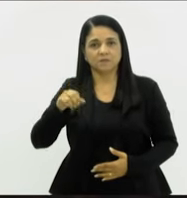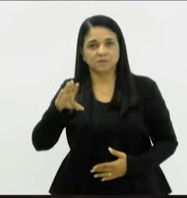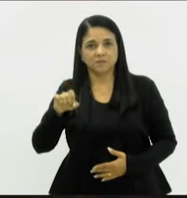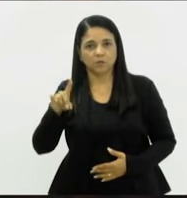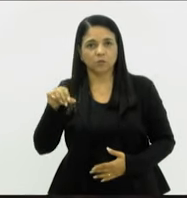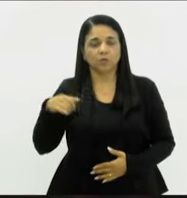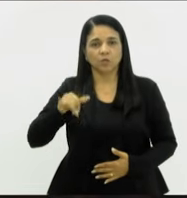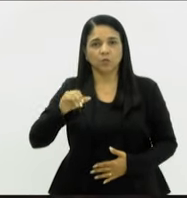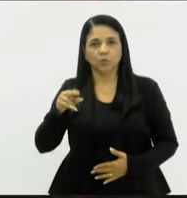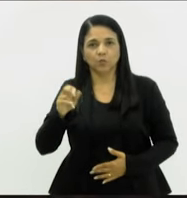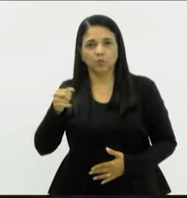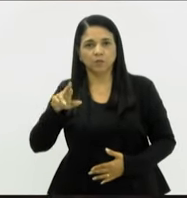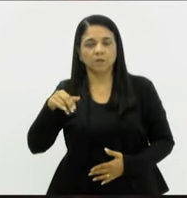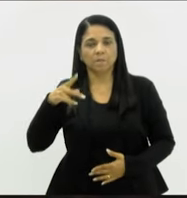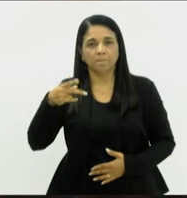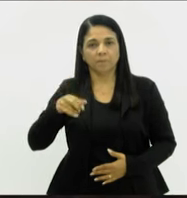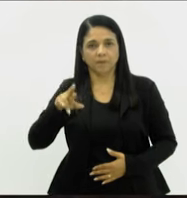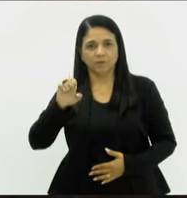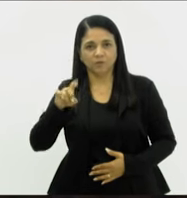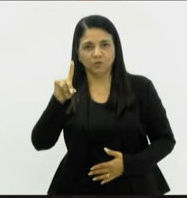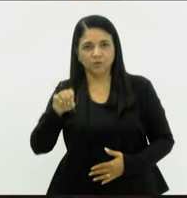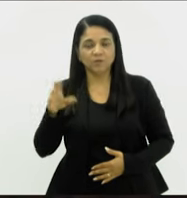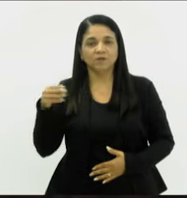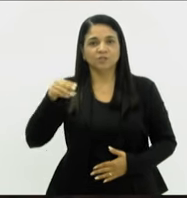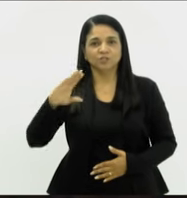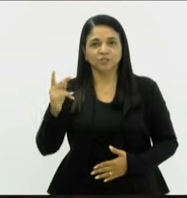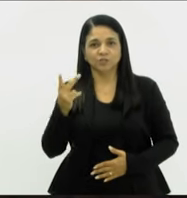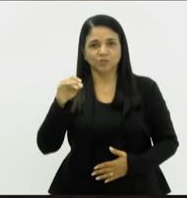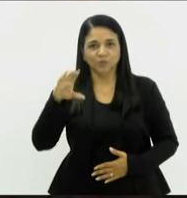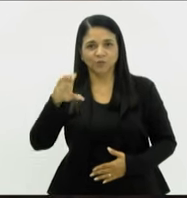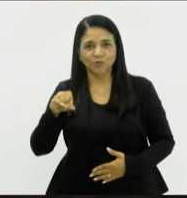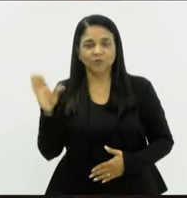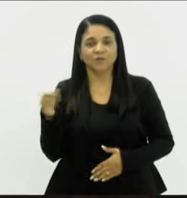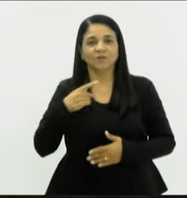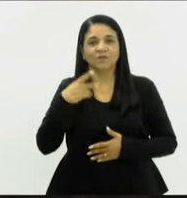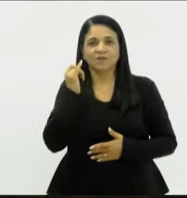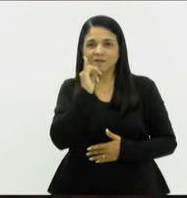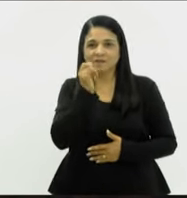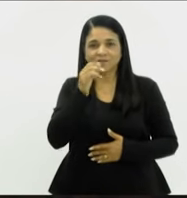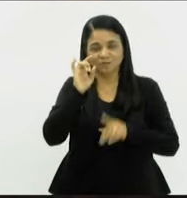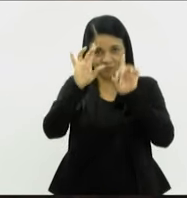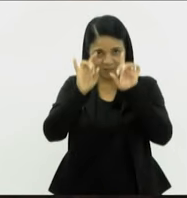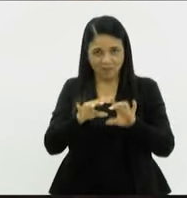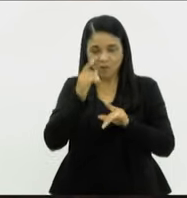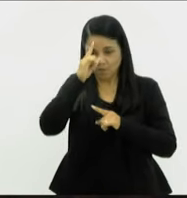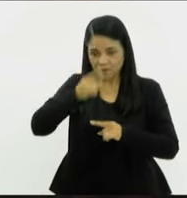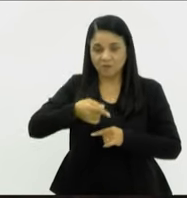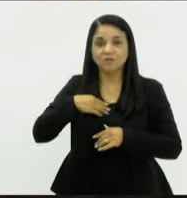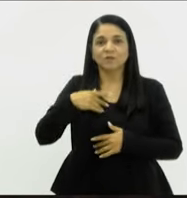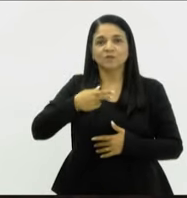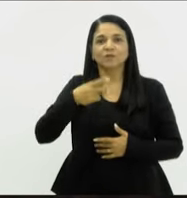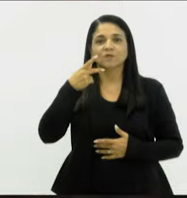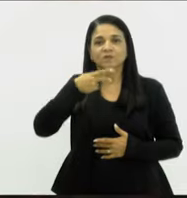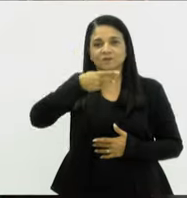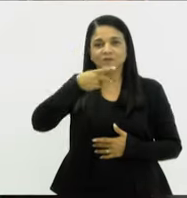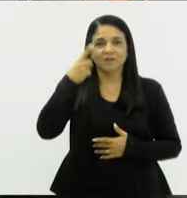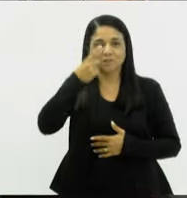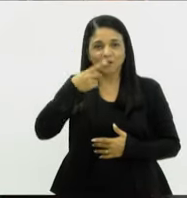deputado Yuri, deputado Pedro Ricardo, deputado Chico Machado, designo o relator especial, deputado Luiz Paulo.